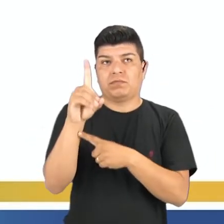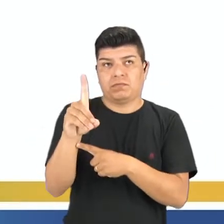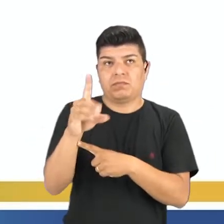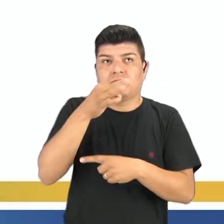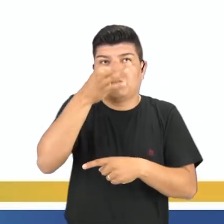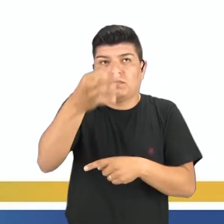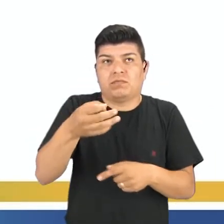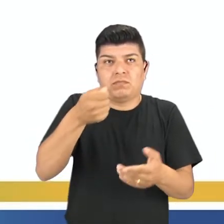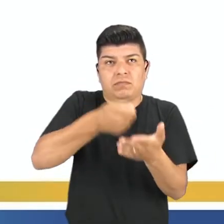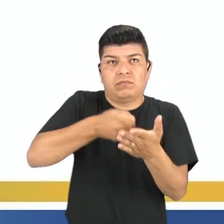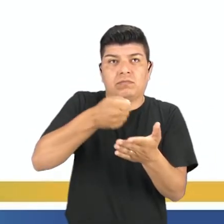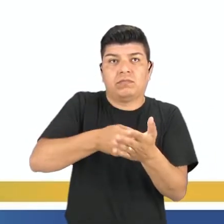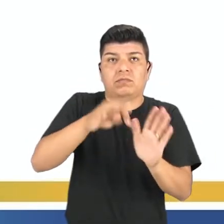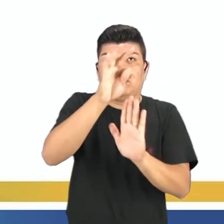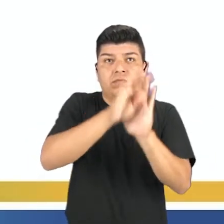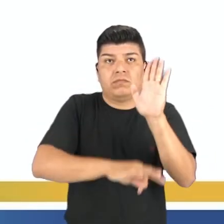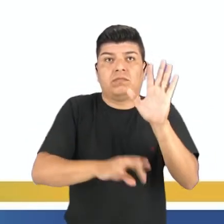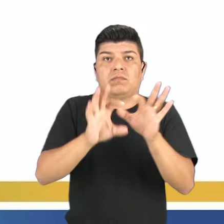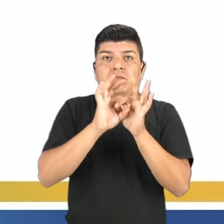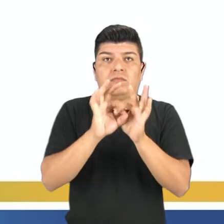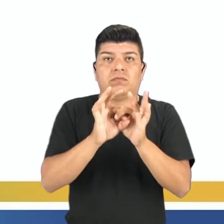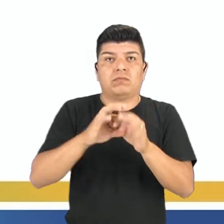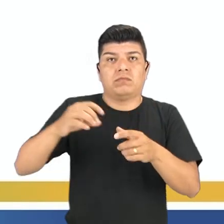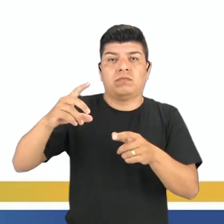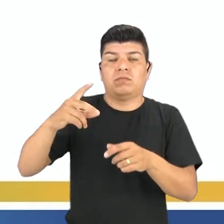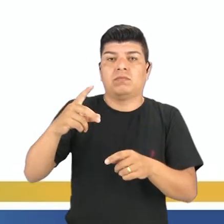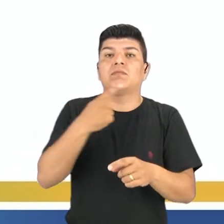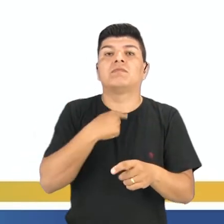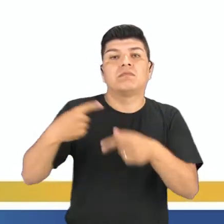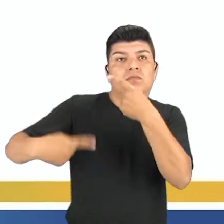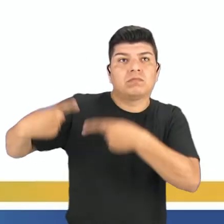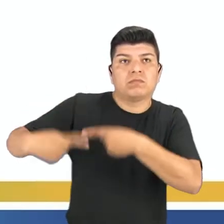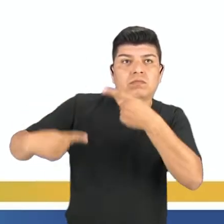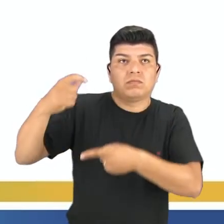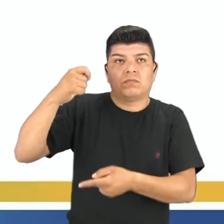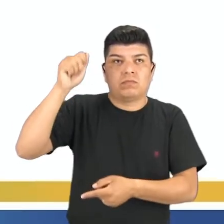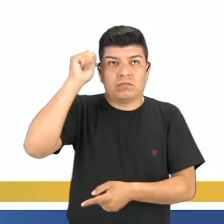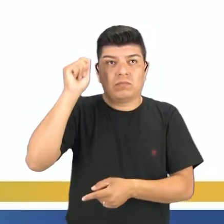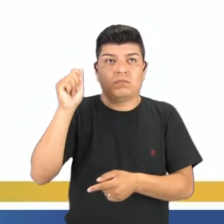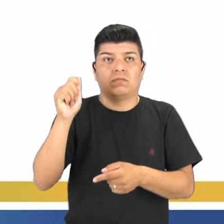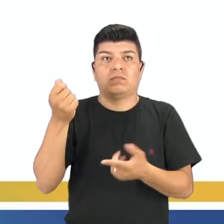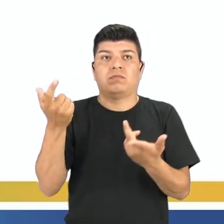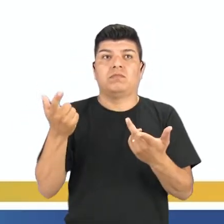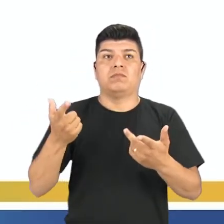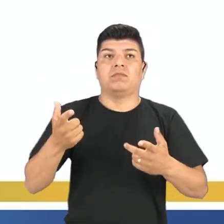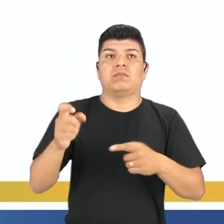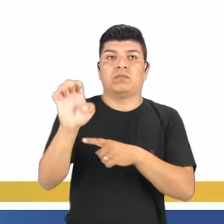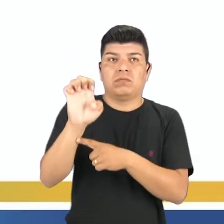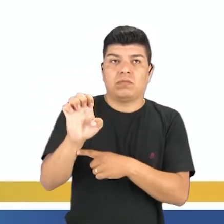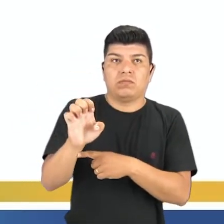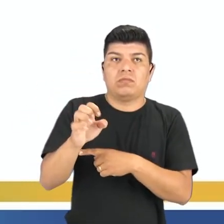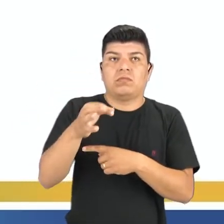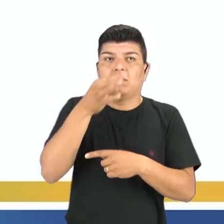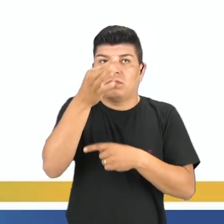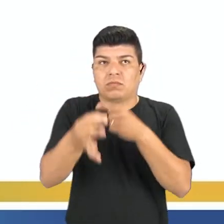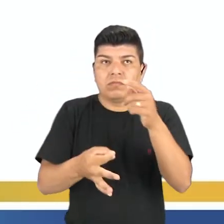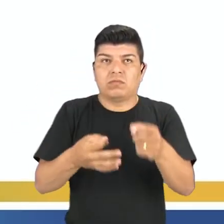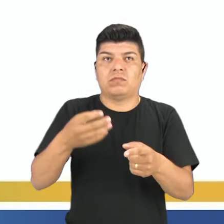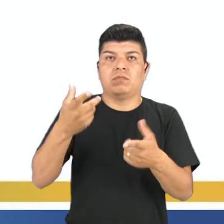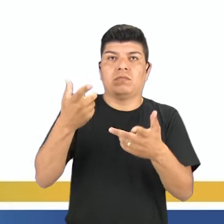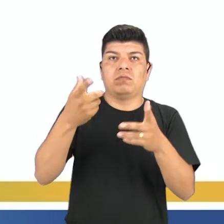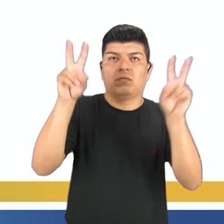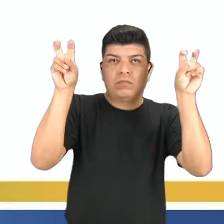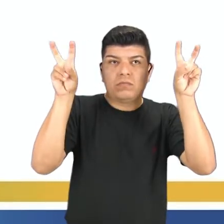opinião defendida no texto tem relação com os interesses políticos do autor. E. Comenta criticamente um tema, defendendo ponto de vista